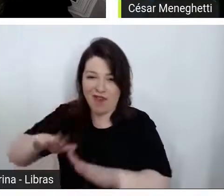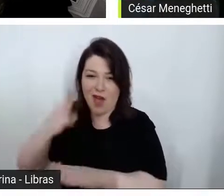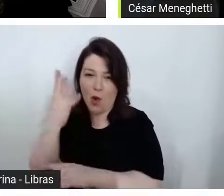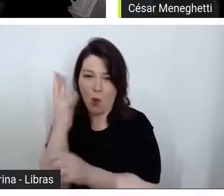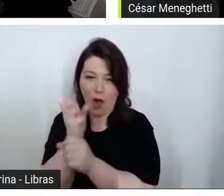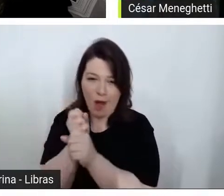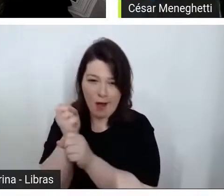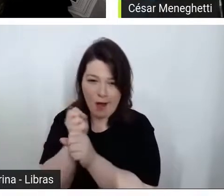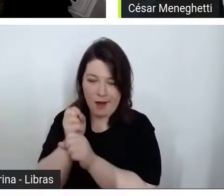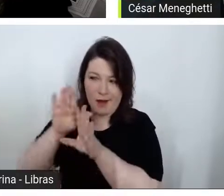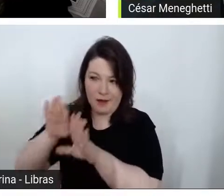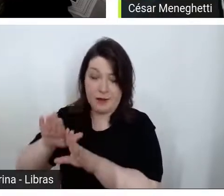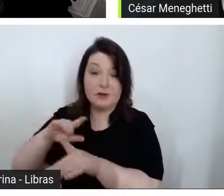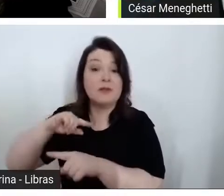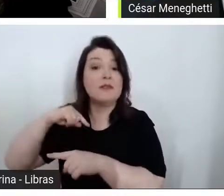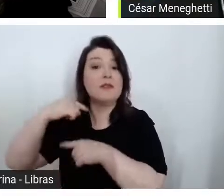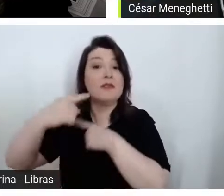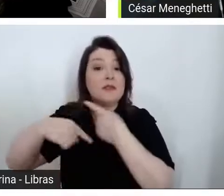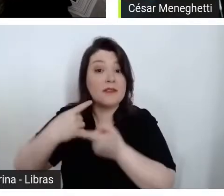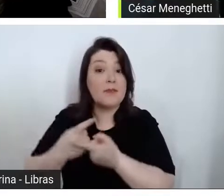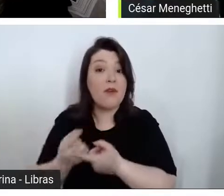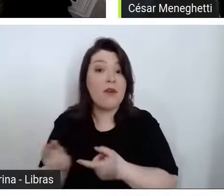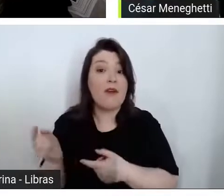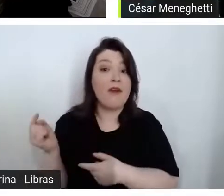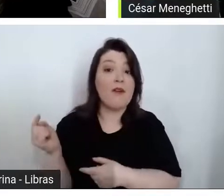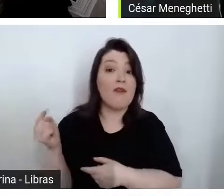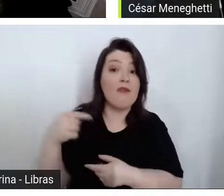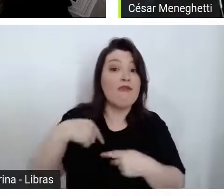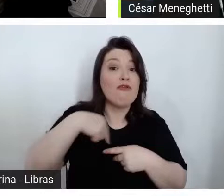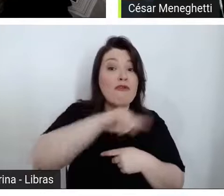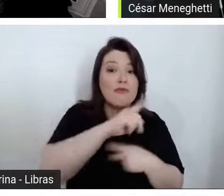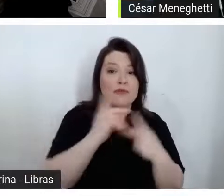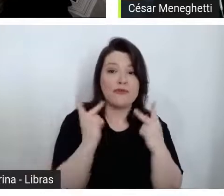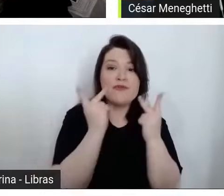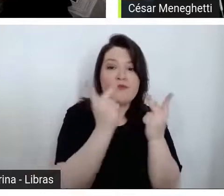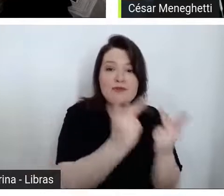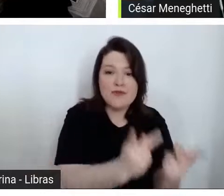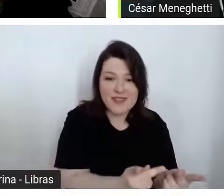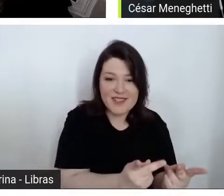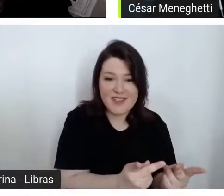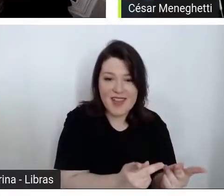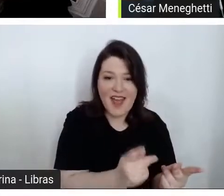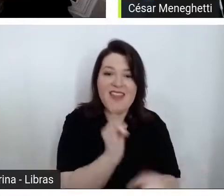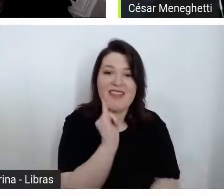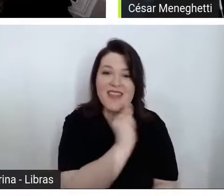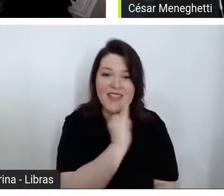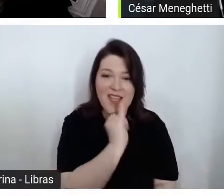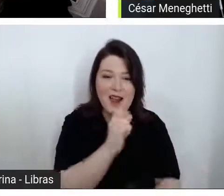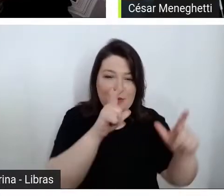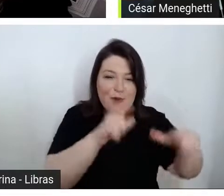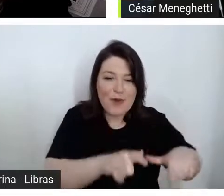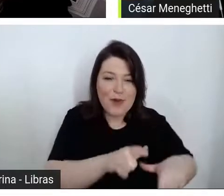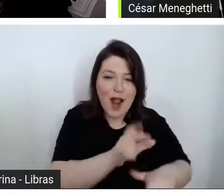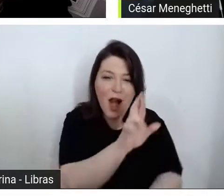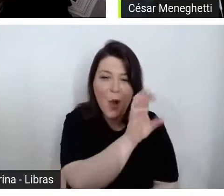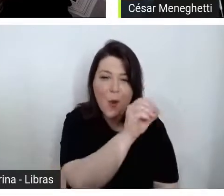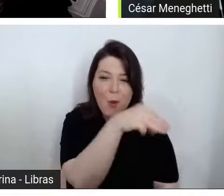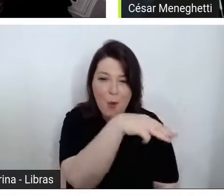e eu vim visitar um casal de amigos meus que eu amo muito aqui em Roma. E aí,